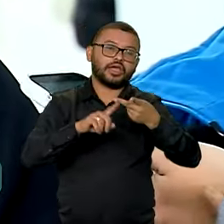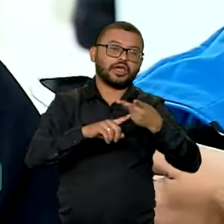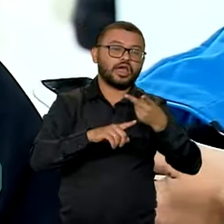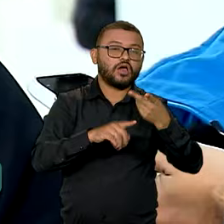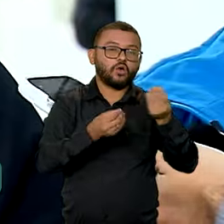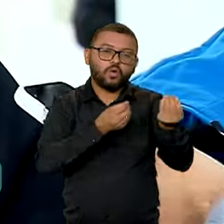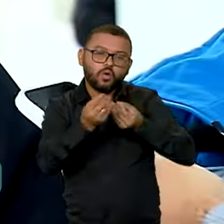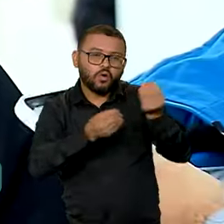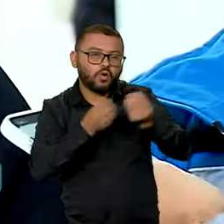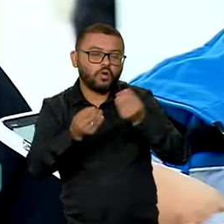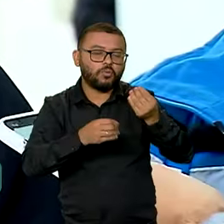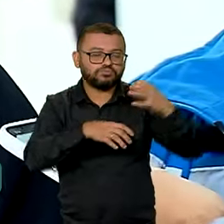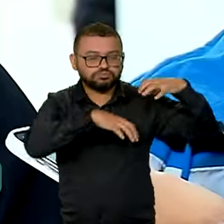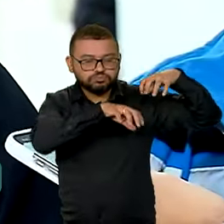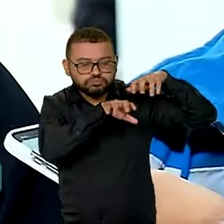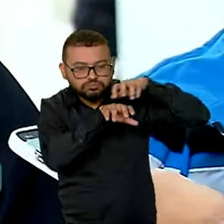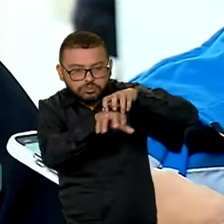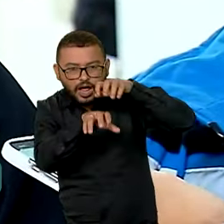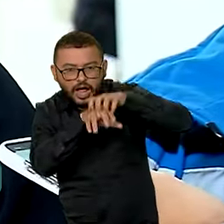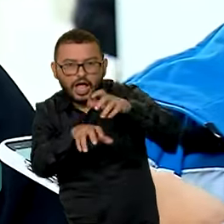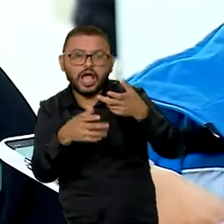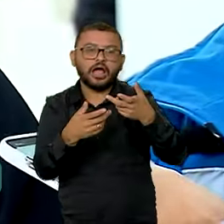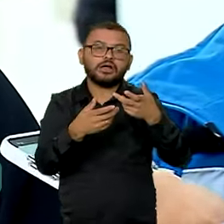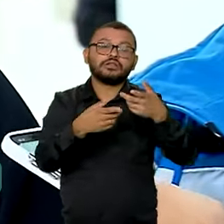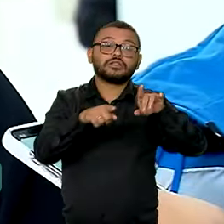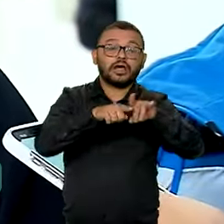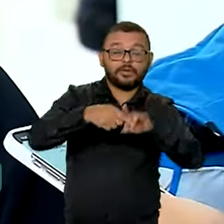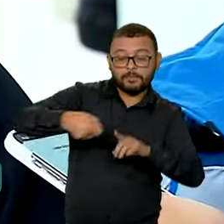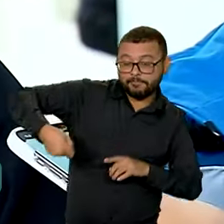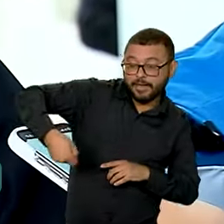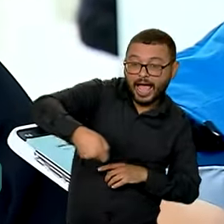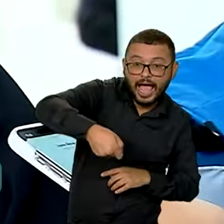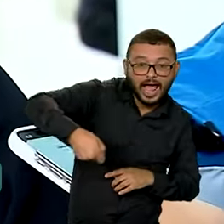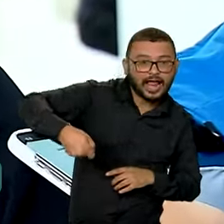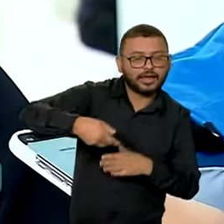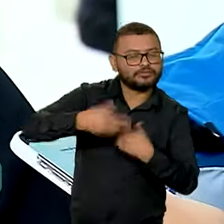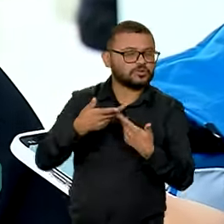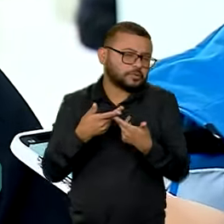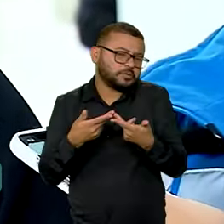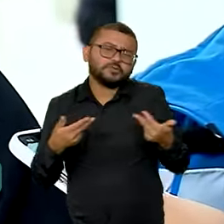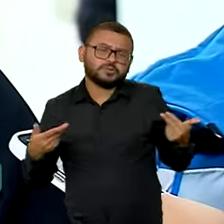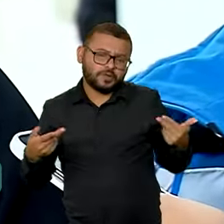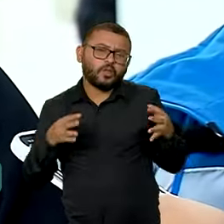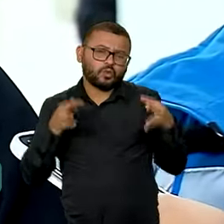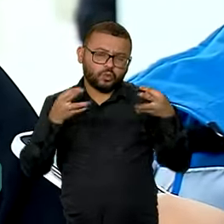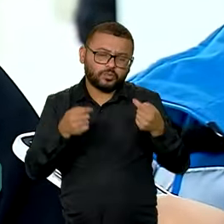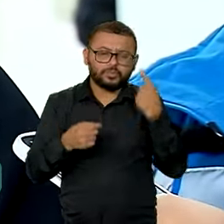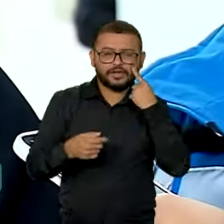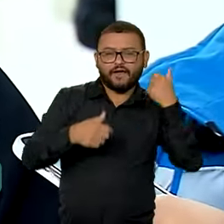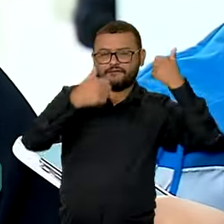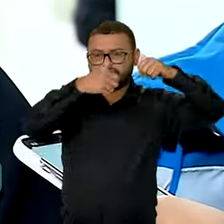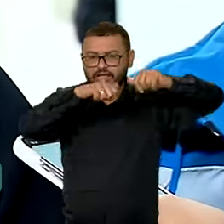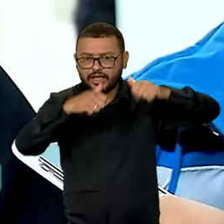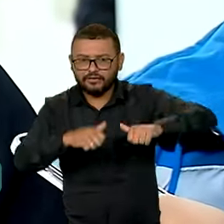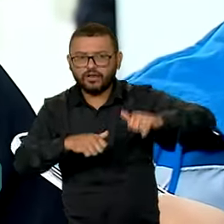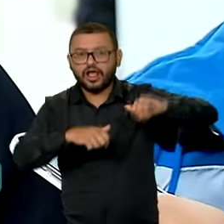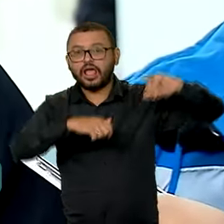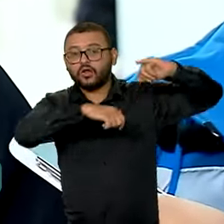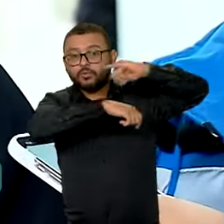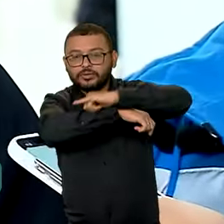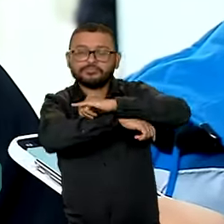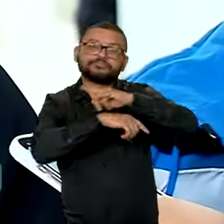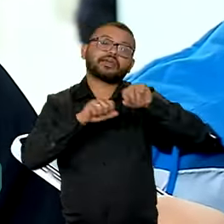logística de cargas da da parte das malas tudo que vocês imaginarem né dentro do aeroporto foi